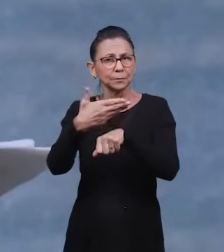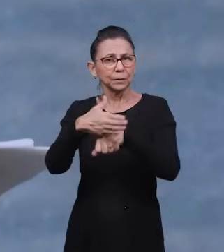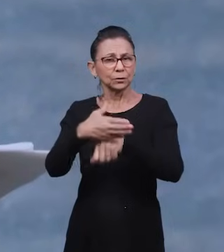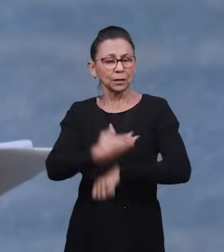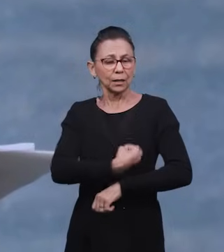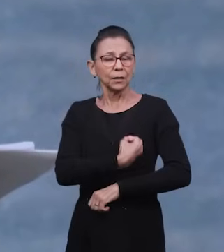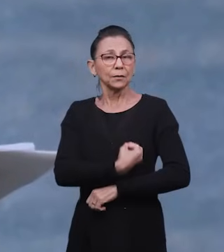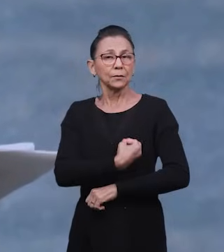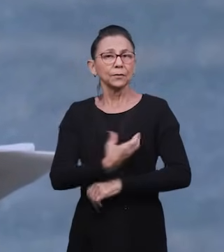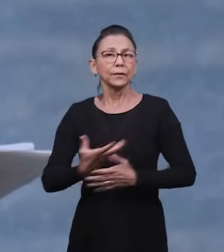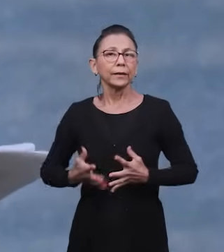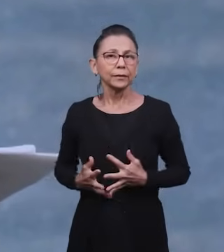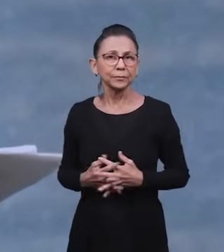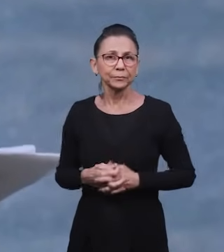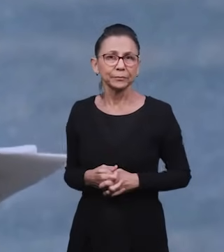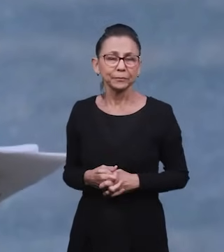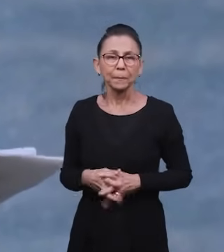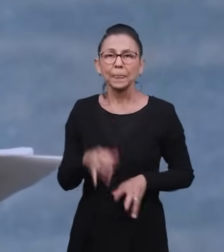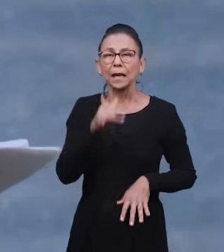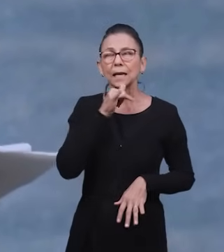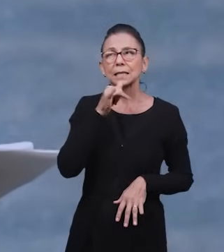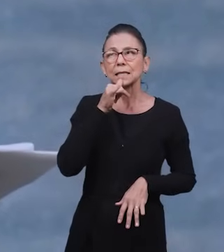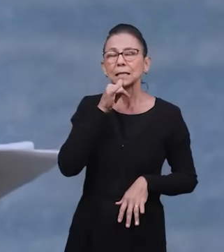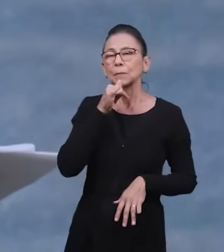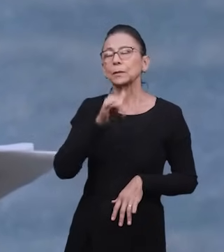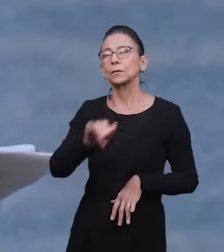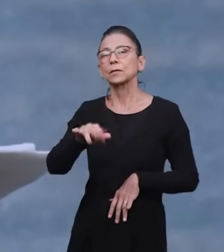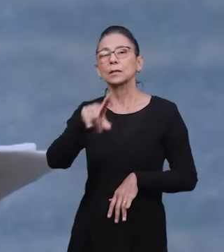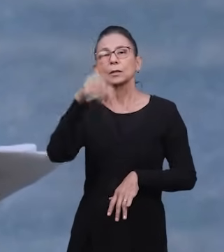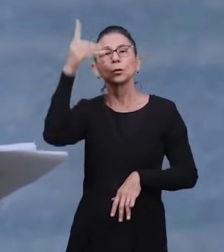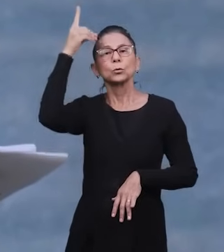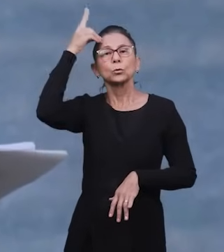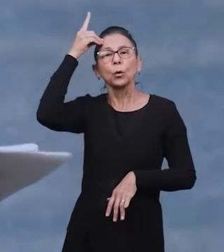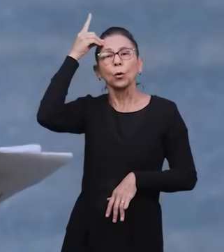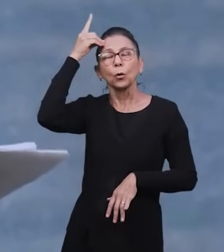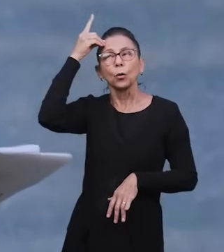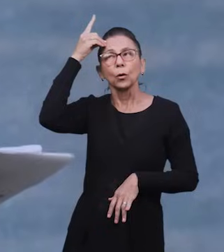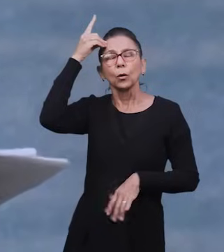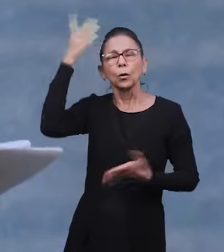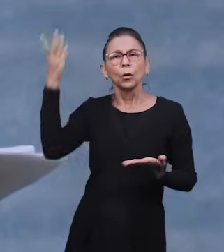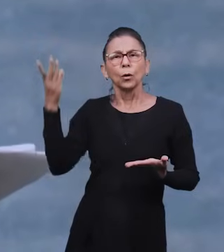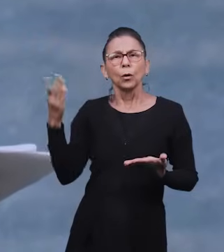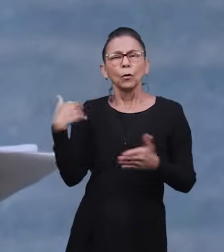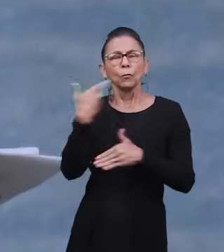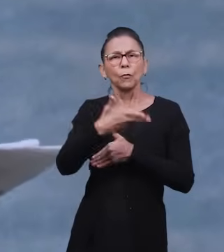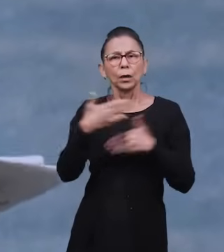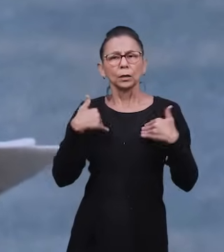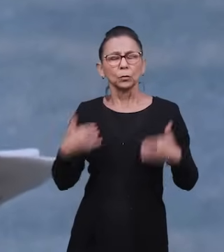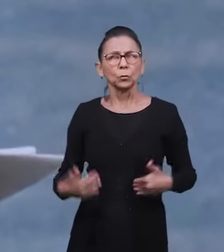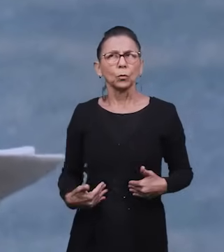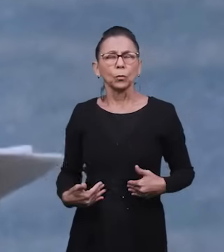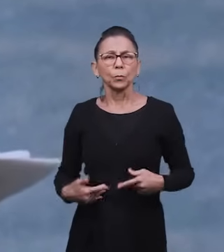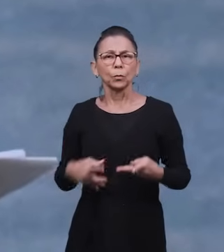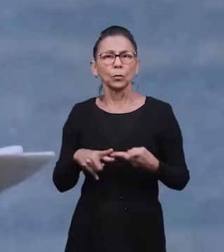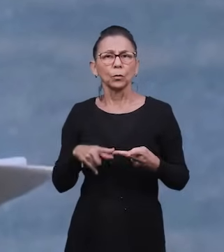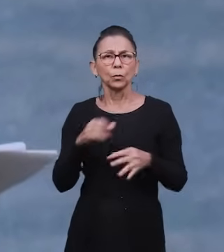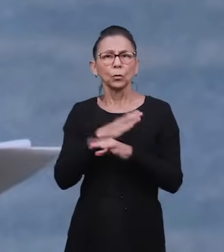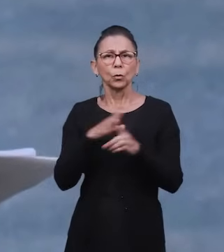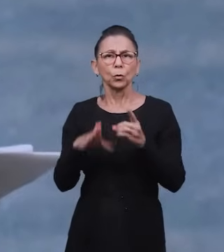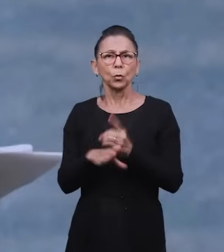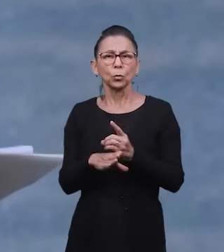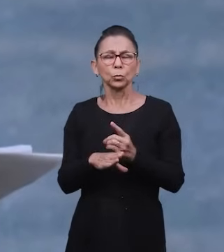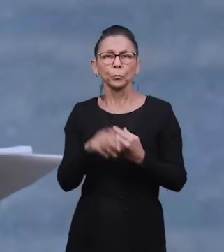você entende dom sem corpo? Como é que você entende culto sem um clamor? Como é que você entende mensagem sem